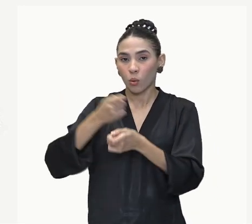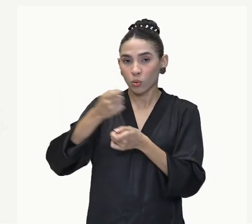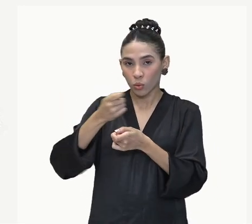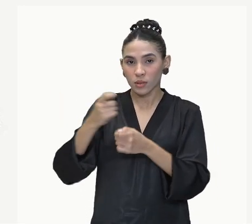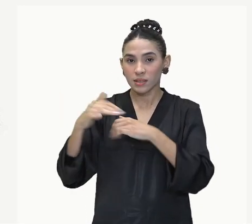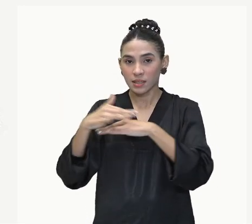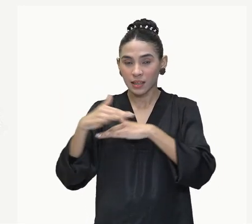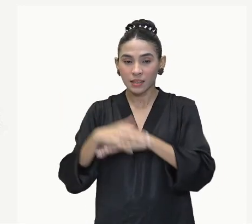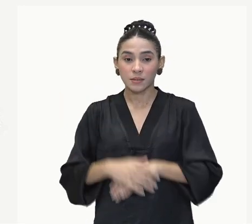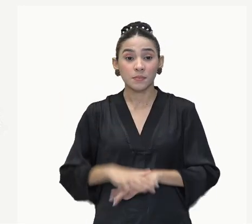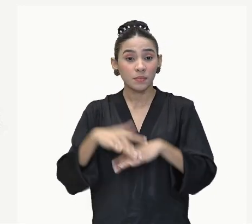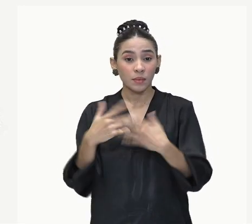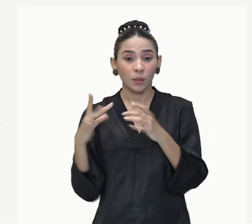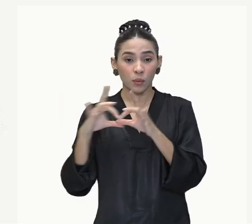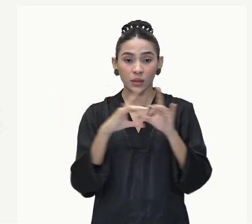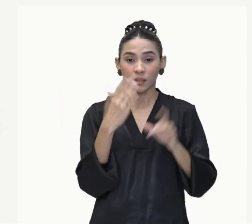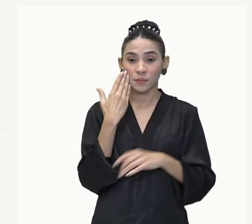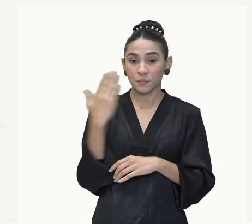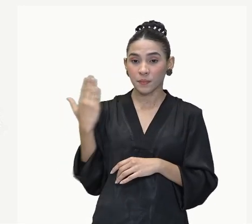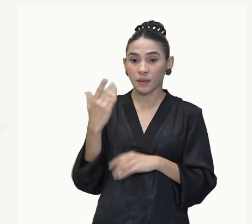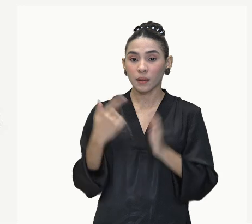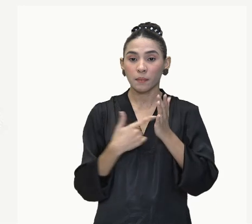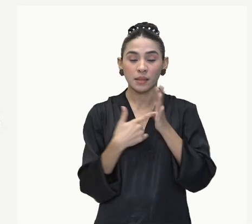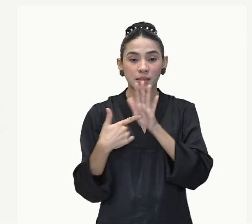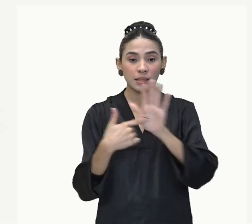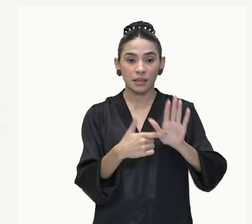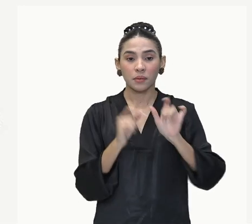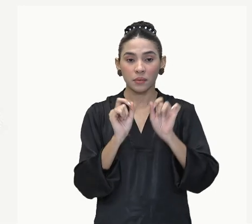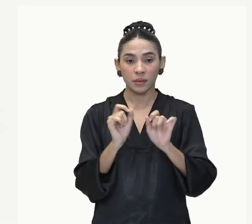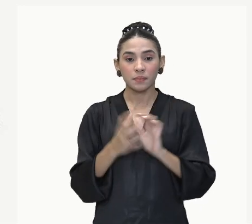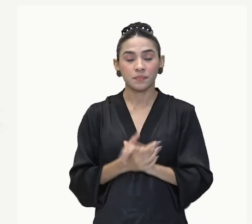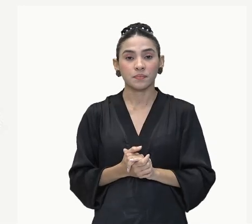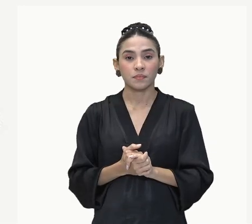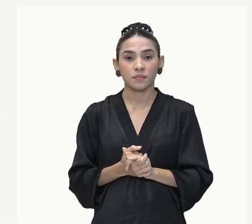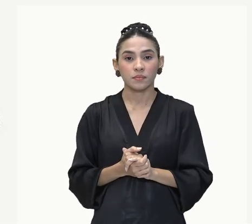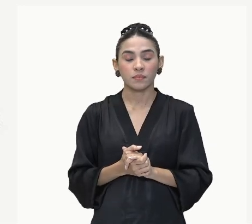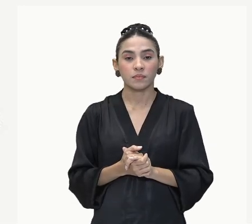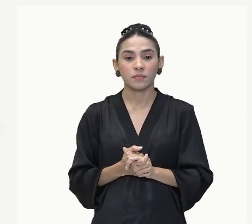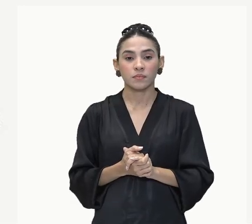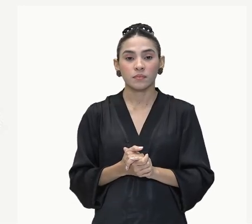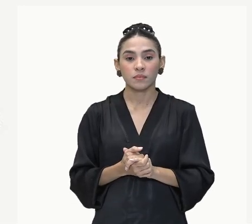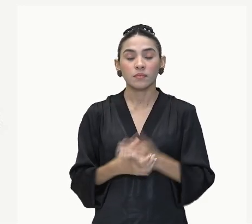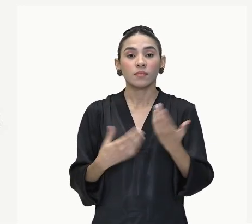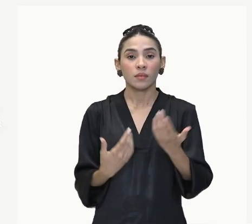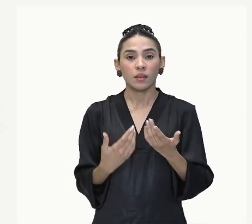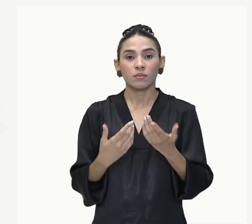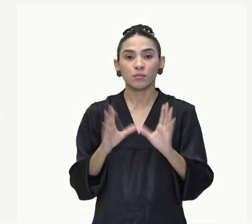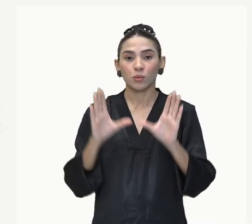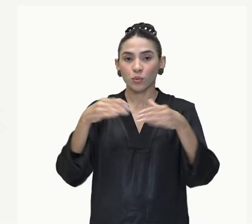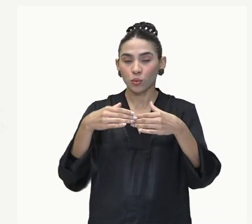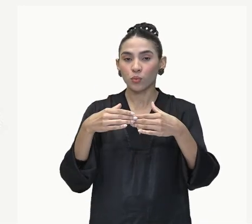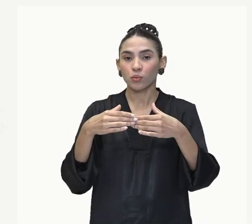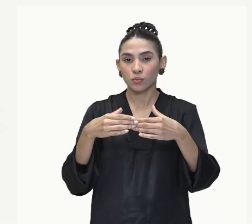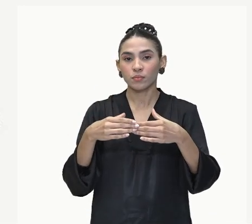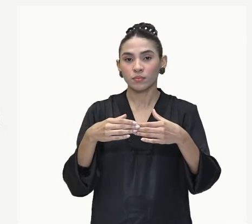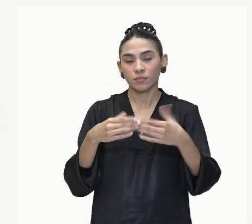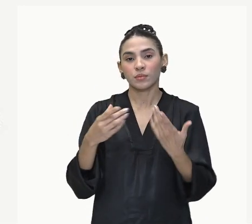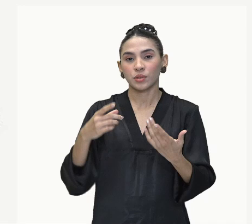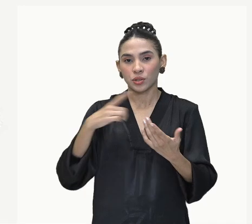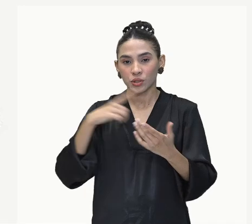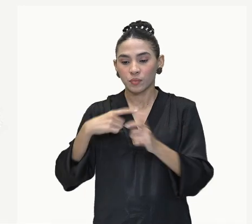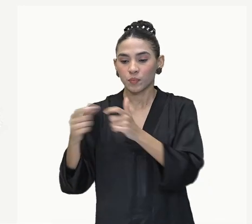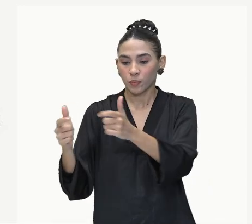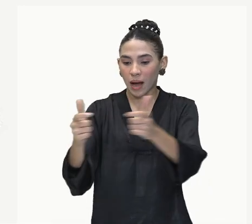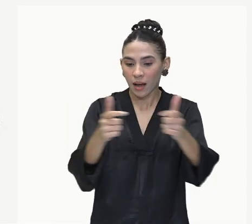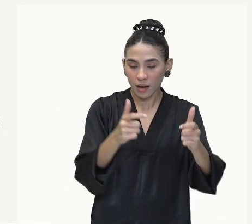Então, esse contexto vai mostrar justamente o quê? É que o levante, né, tenentista estava ali presente em vários